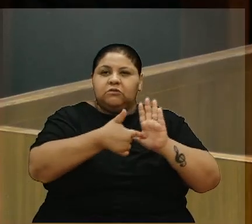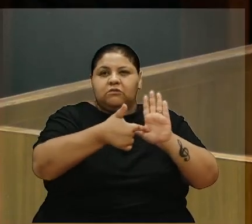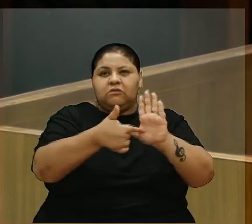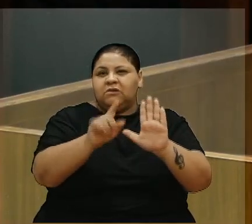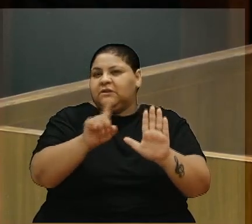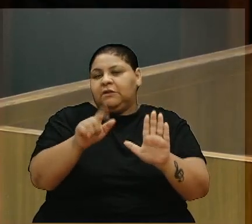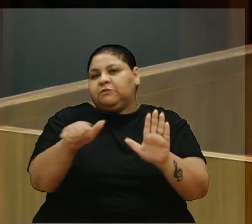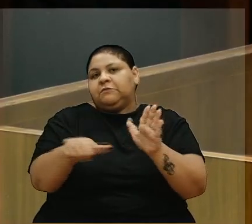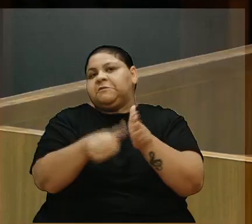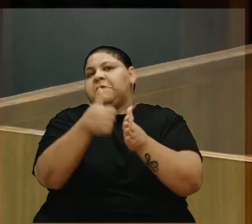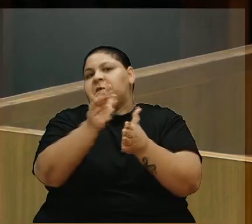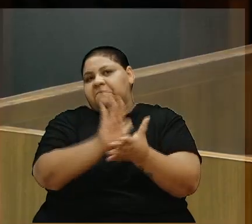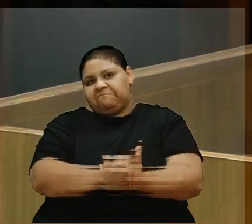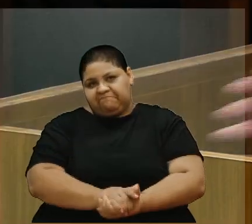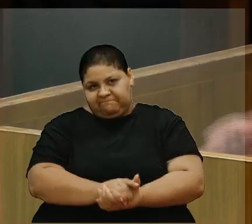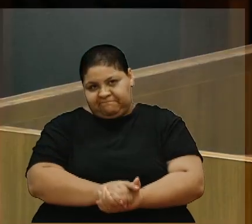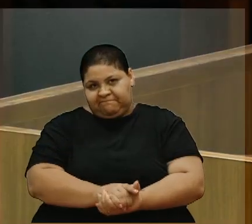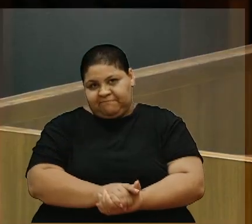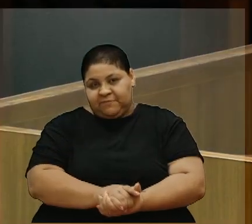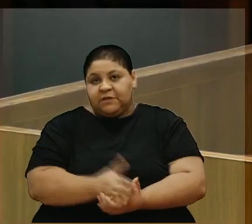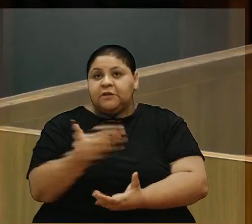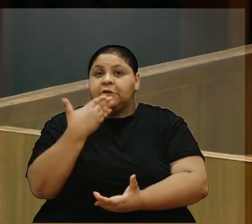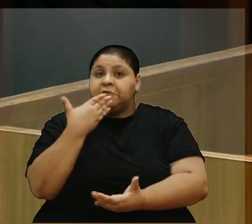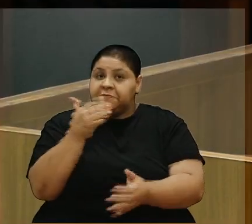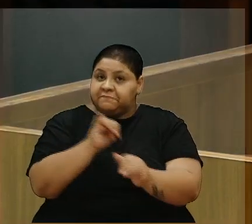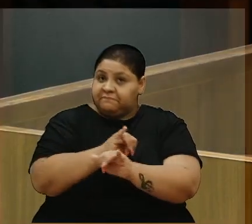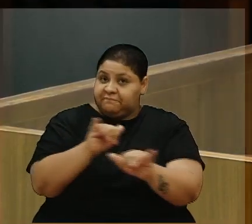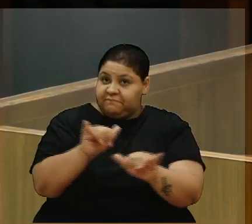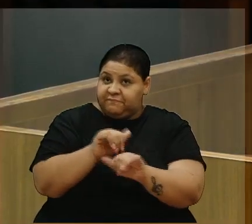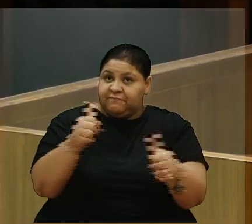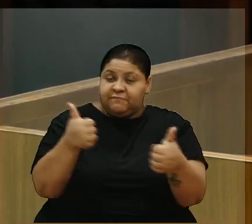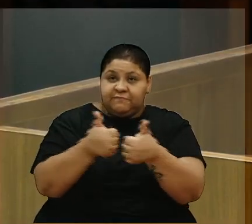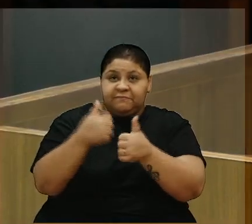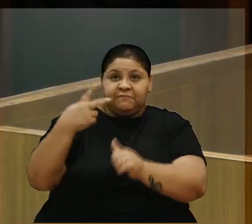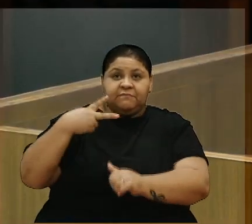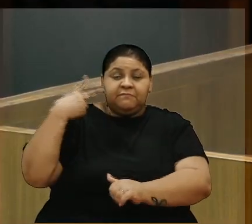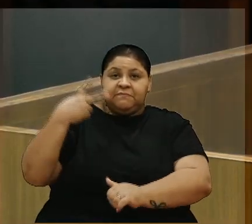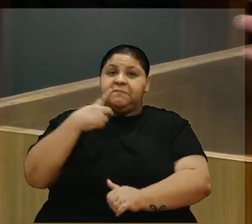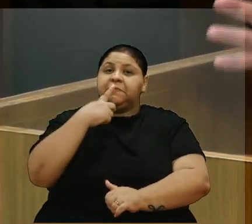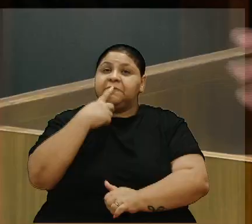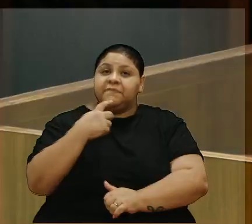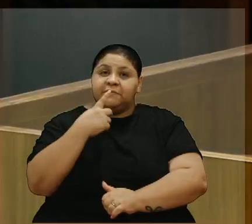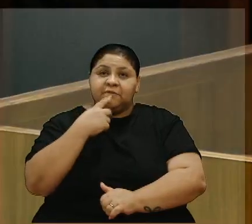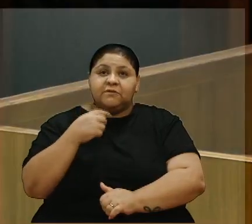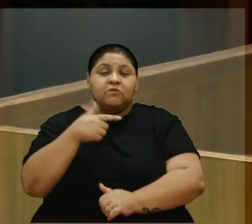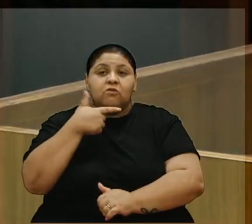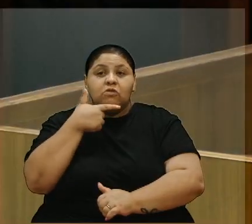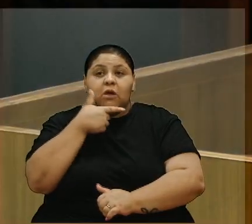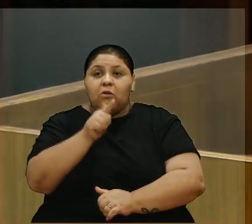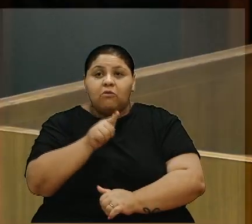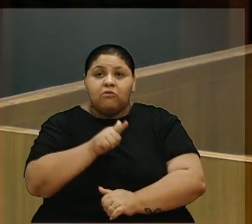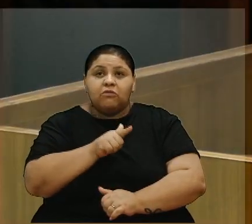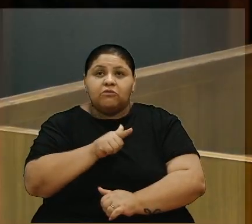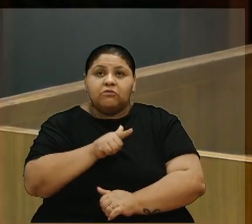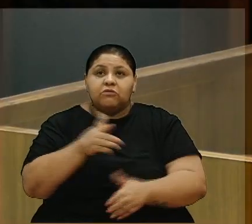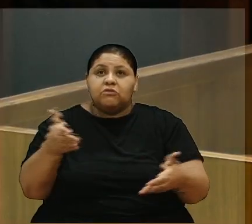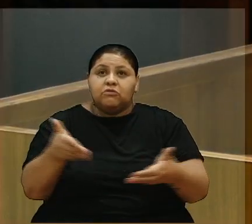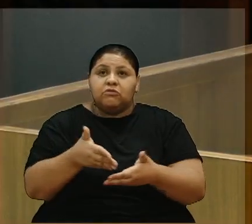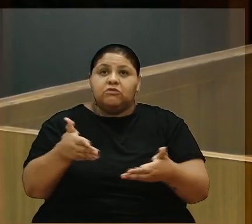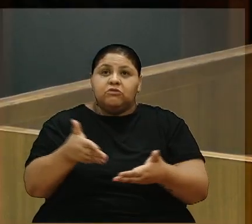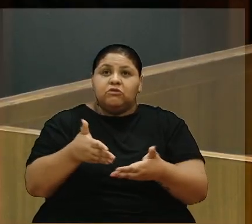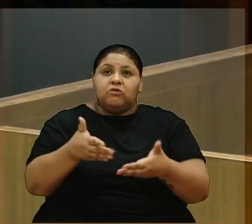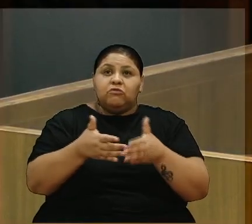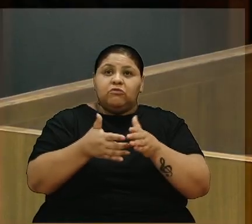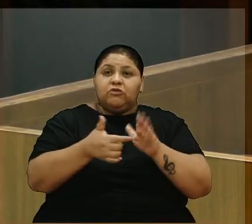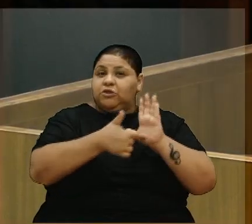são das melhores. A gente fez um pedido de informação através da vereadora Rose Frigerio e a gente não conseguiu hoje trazer os